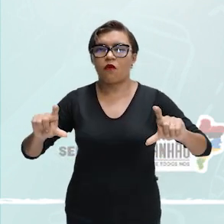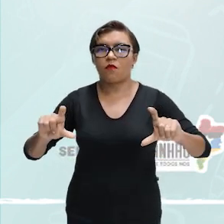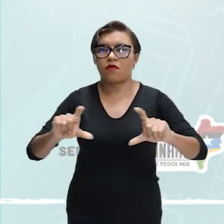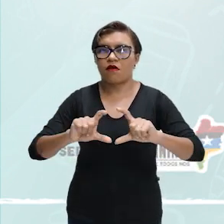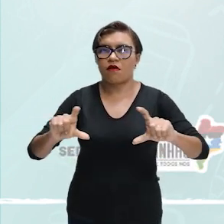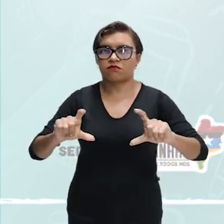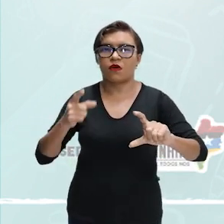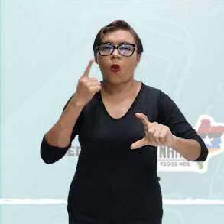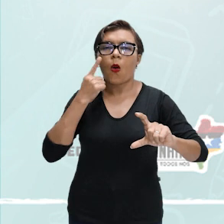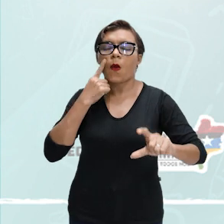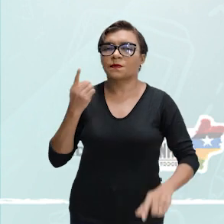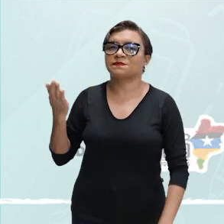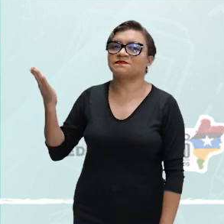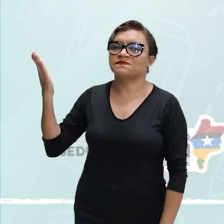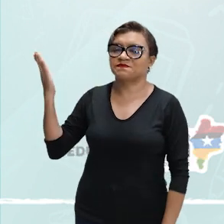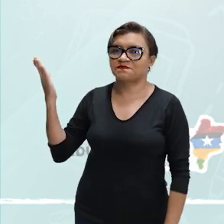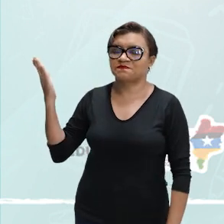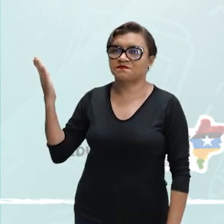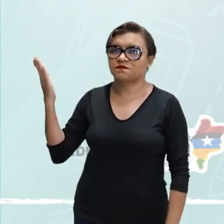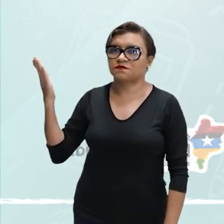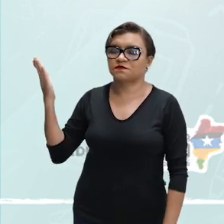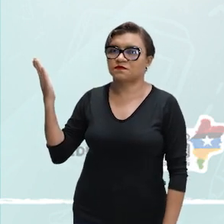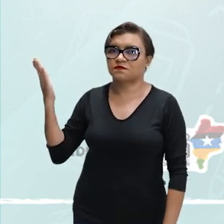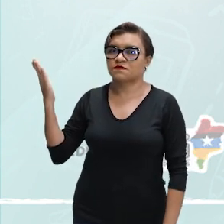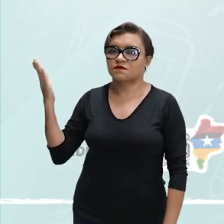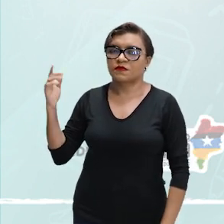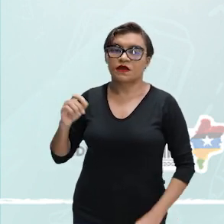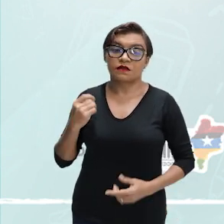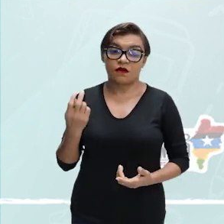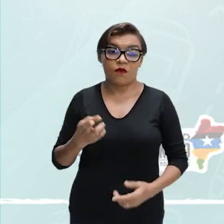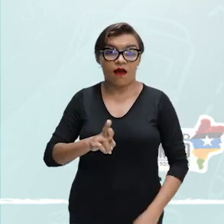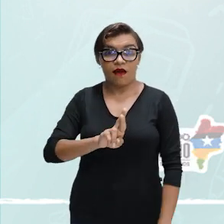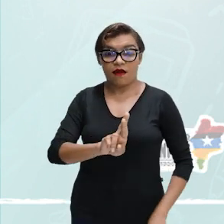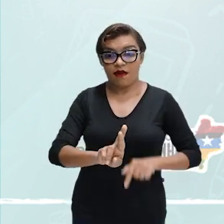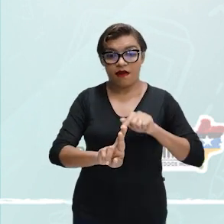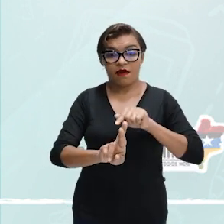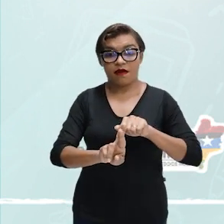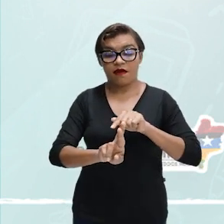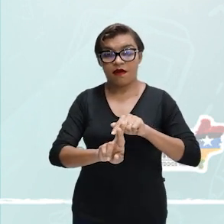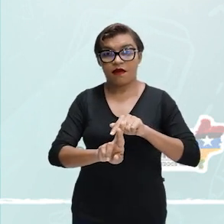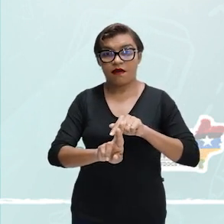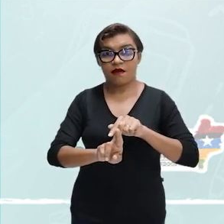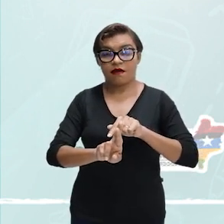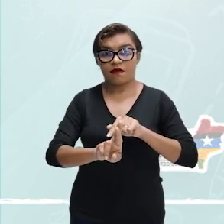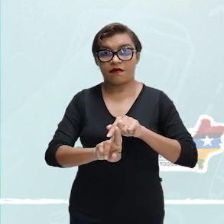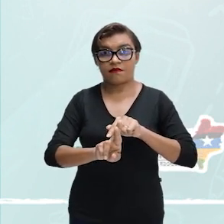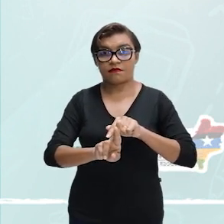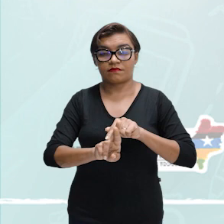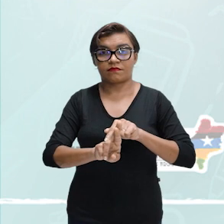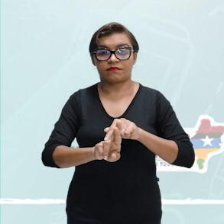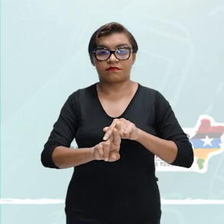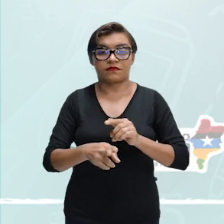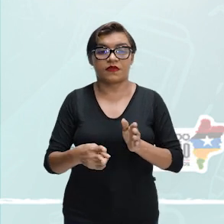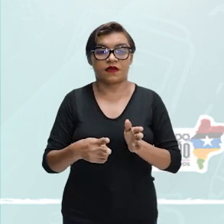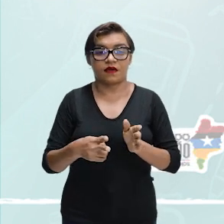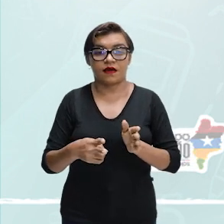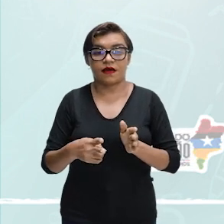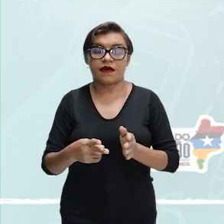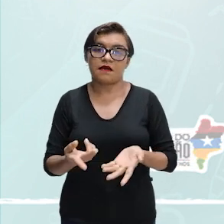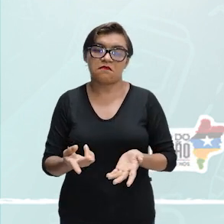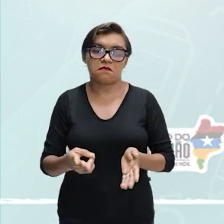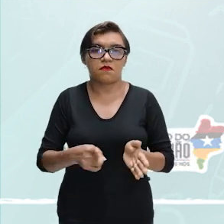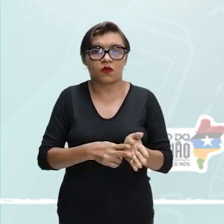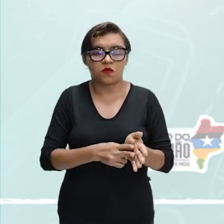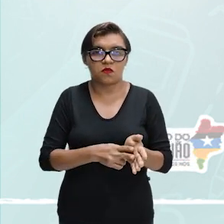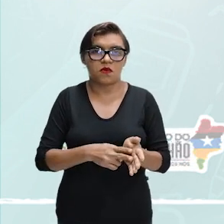manuseio matemático, então nós vamos ver que a resistividade ela vai ser a resistência multiplicado pela área, né,